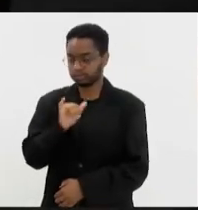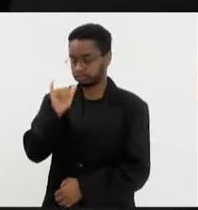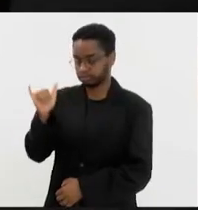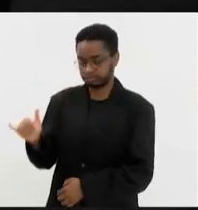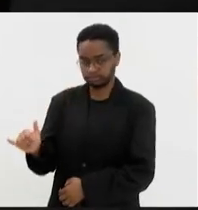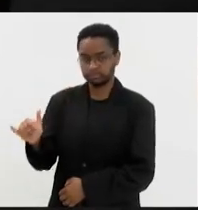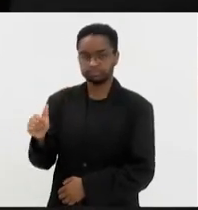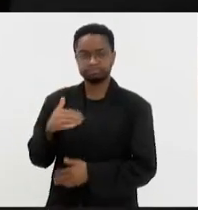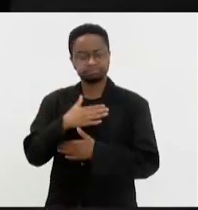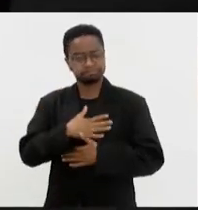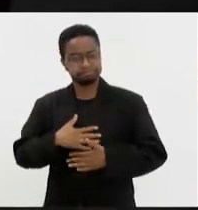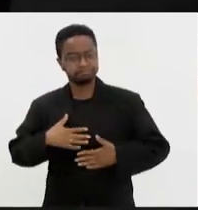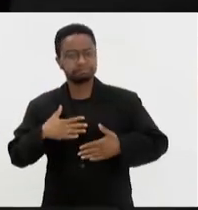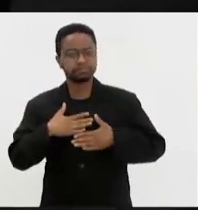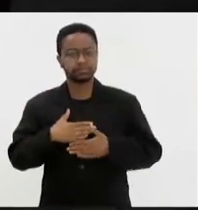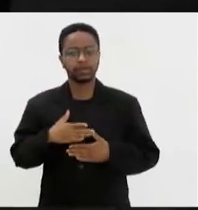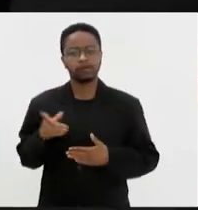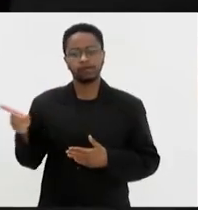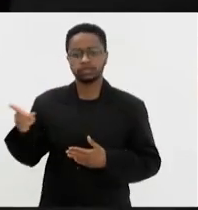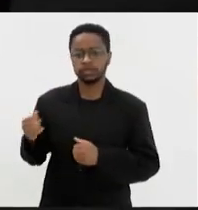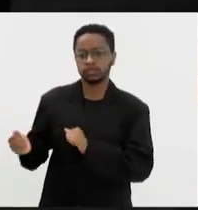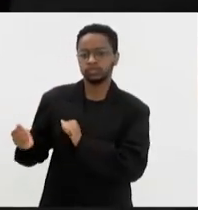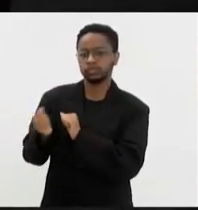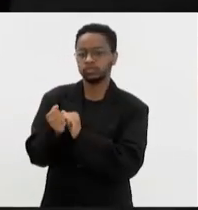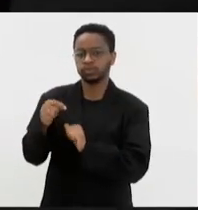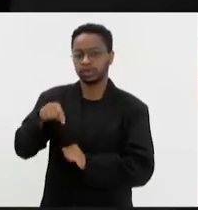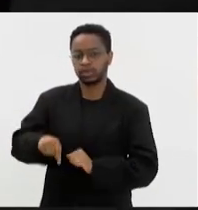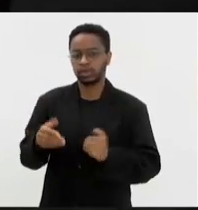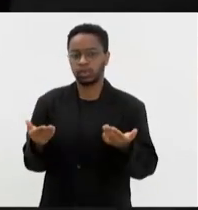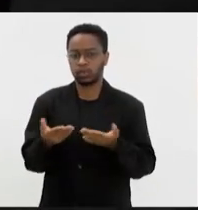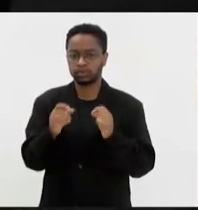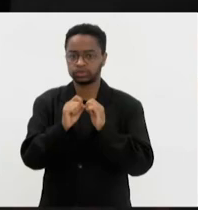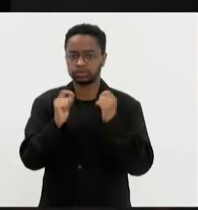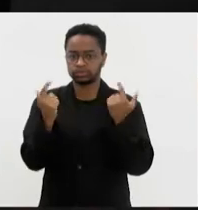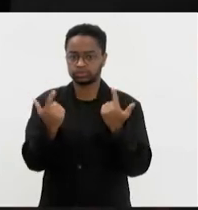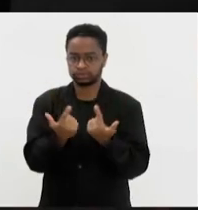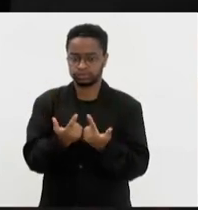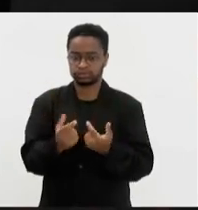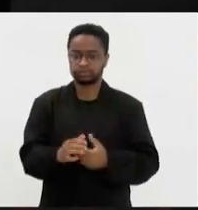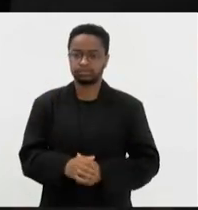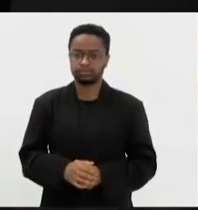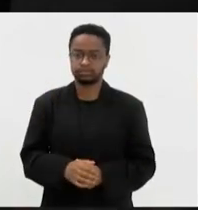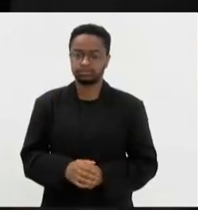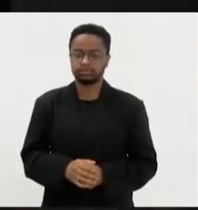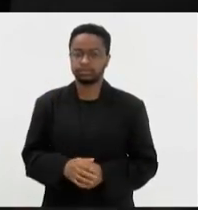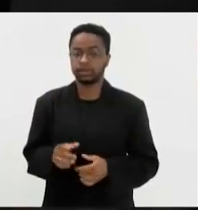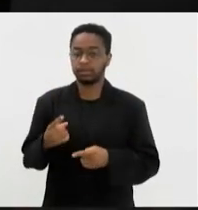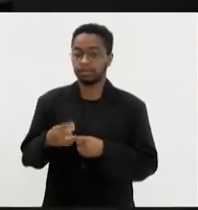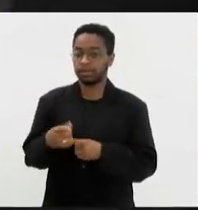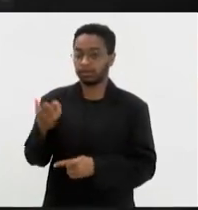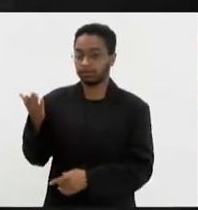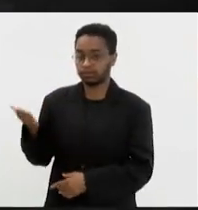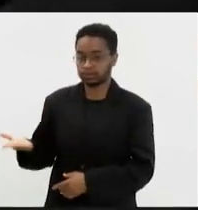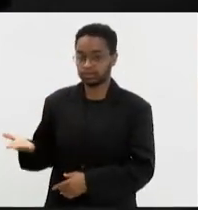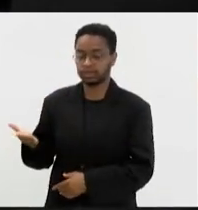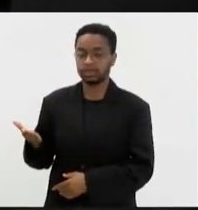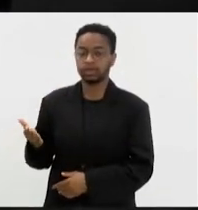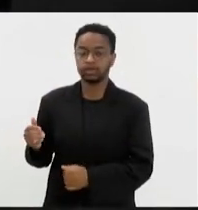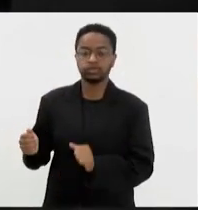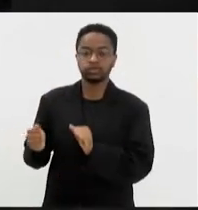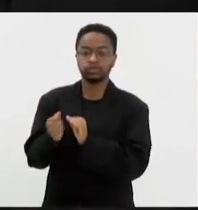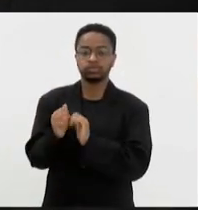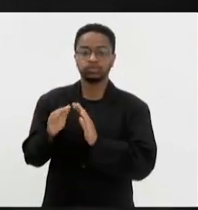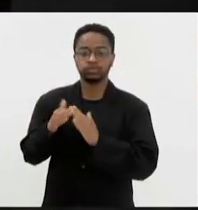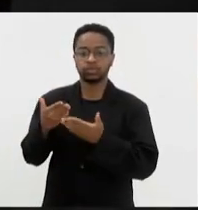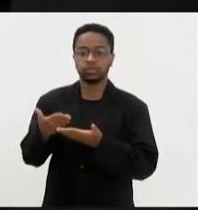honra muito grande termos vossa excelência aqui dentro da Assembleia Legislativa o senhor que está à frente da escola judiciária